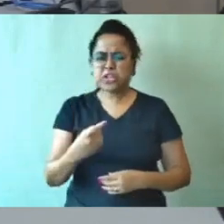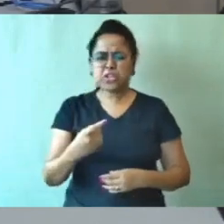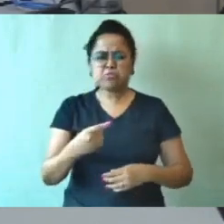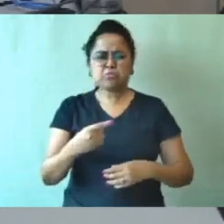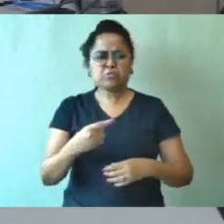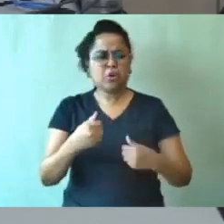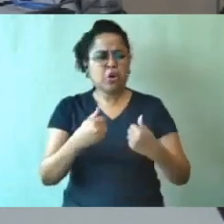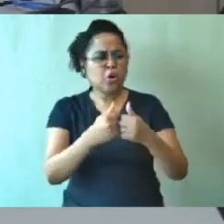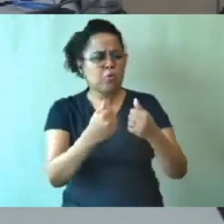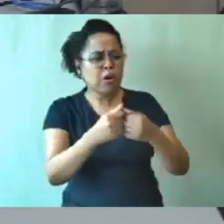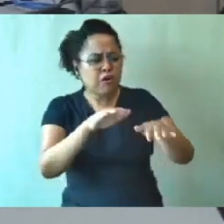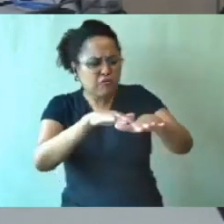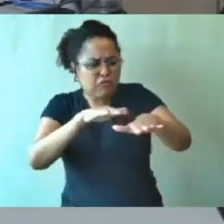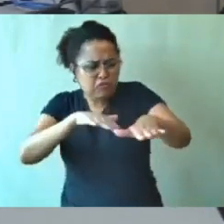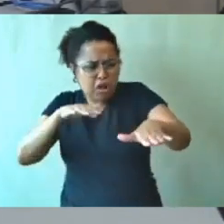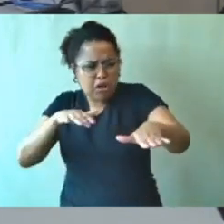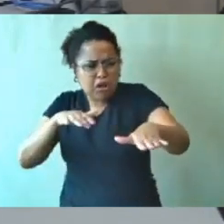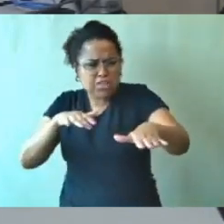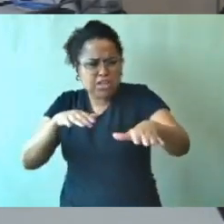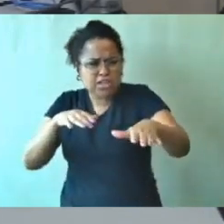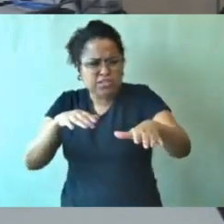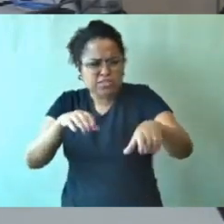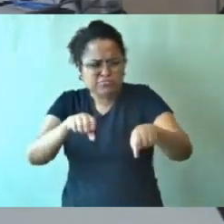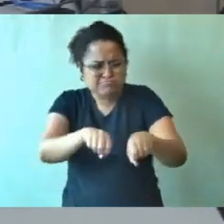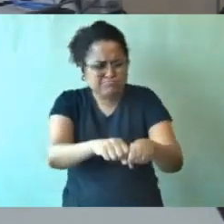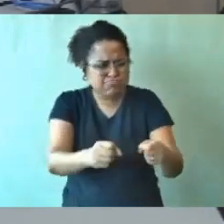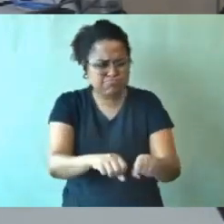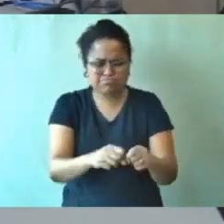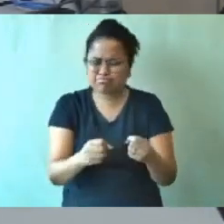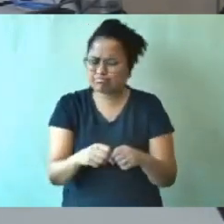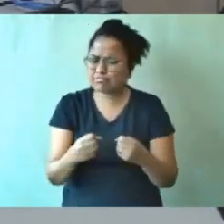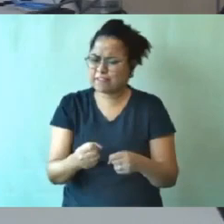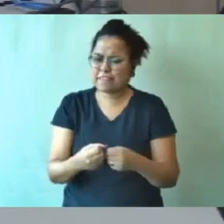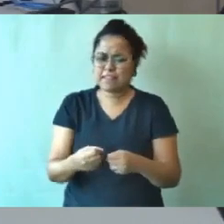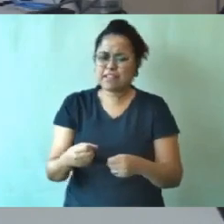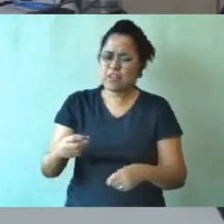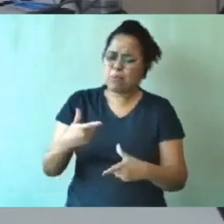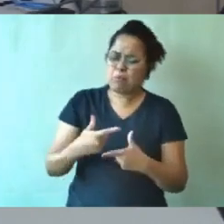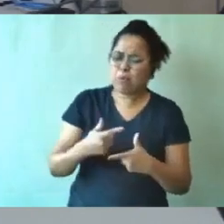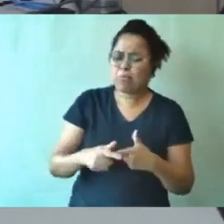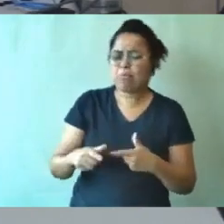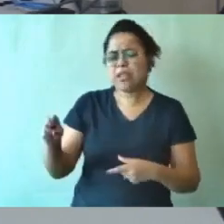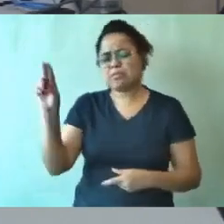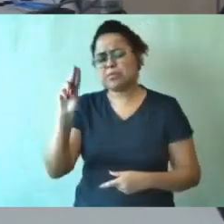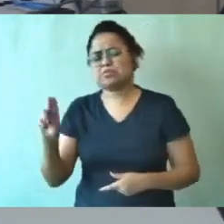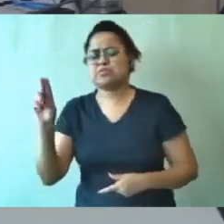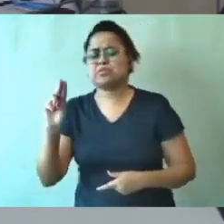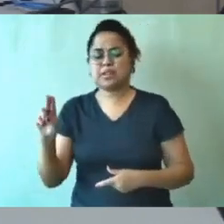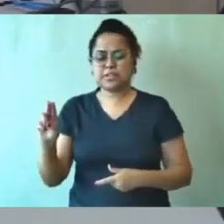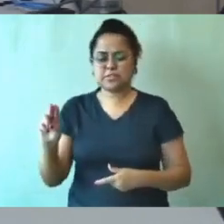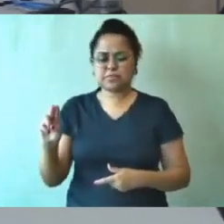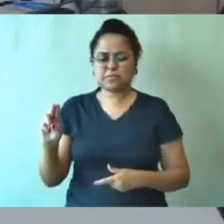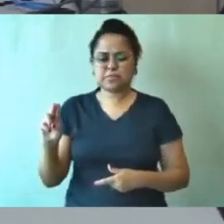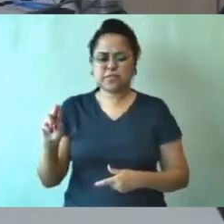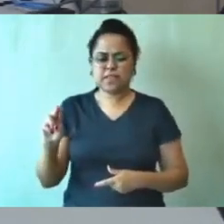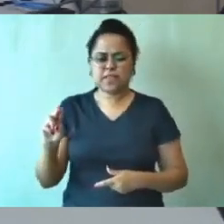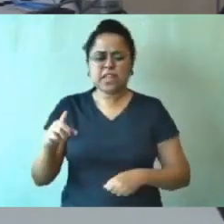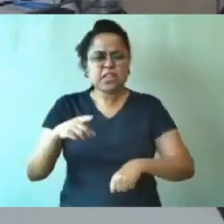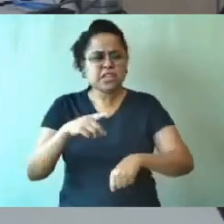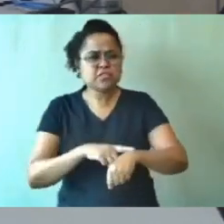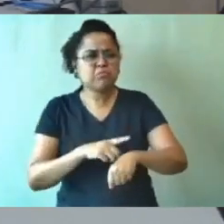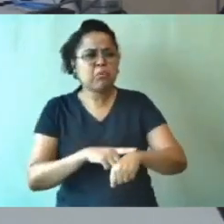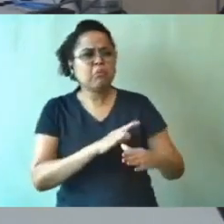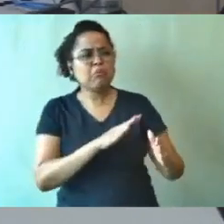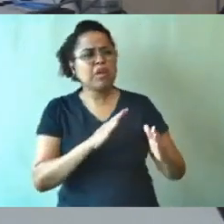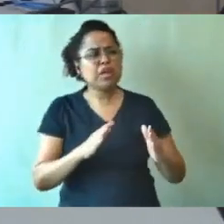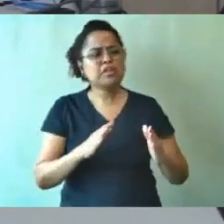cabeça diariamente para o cidadão. Então, senhor Rubens, eu entendo e vejo que, nesse momento, todos têm que dar as mãos para a gente realmente